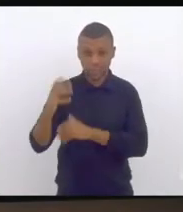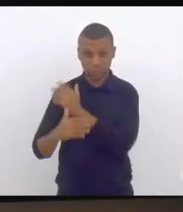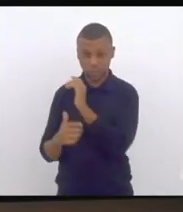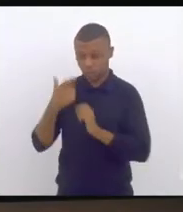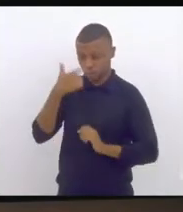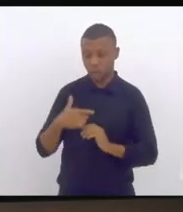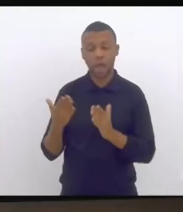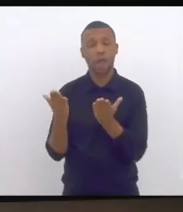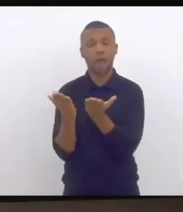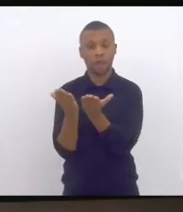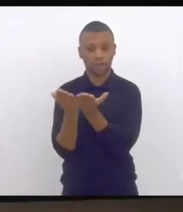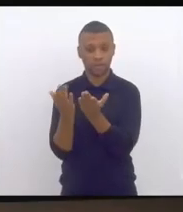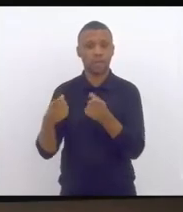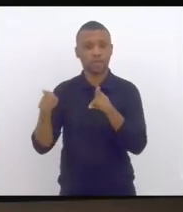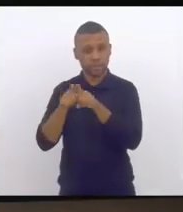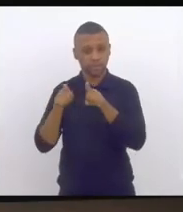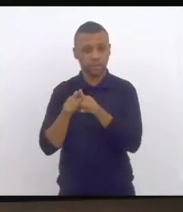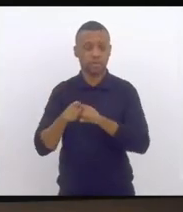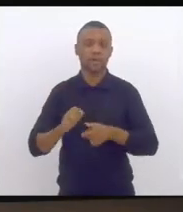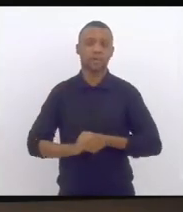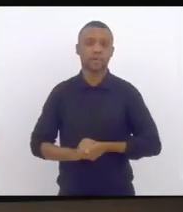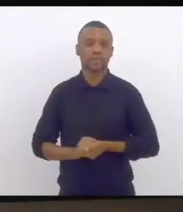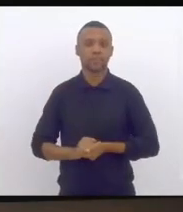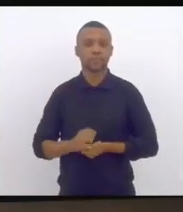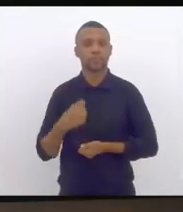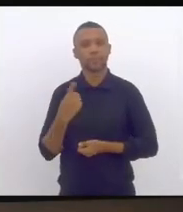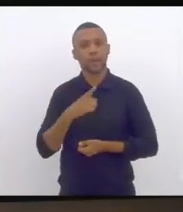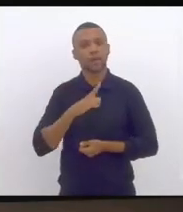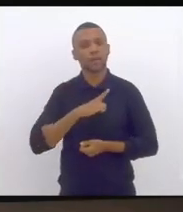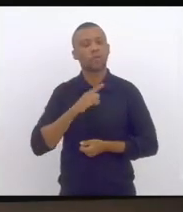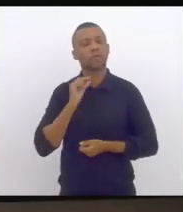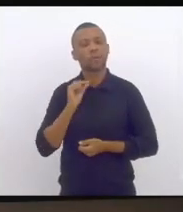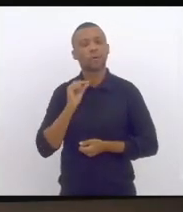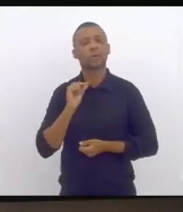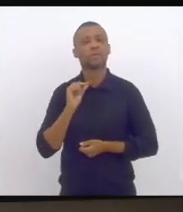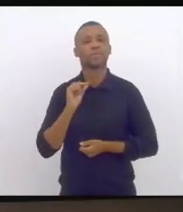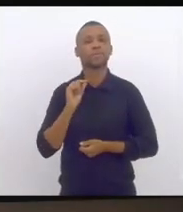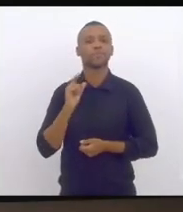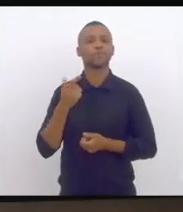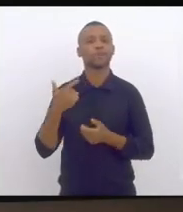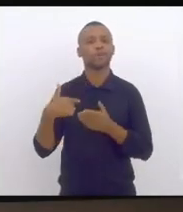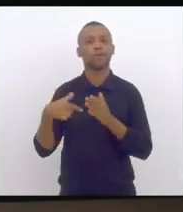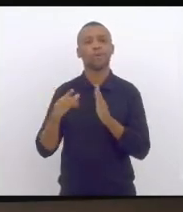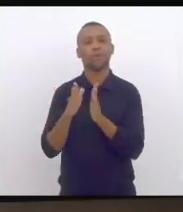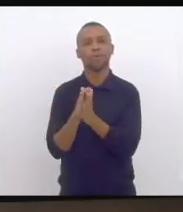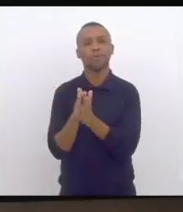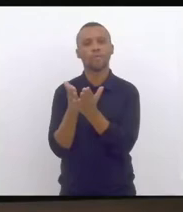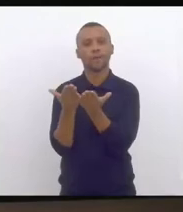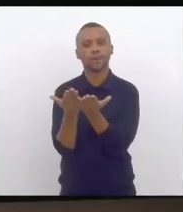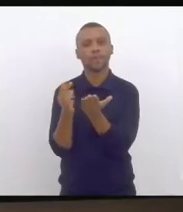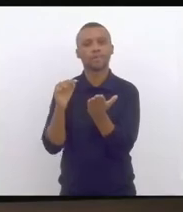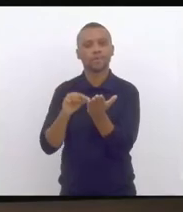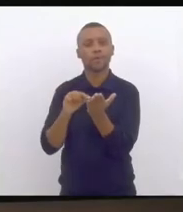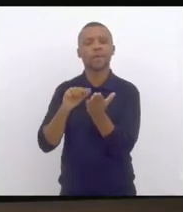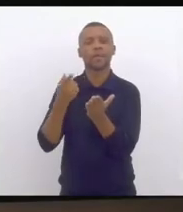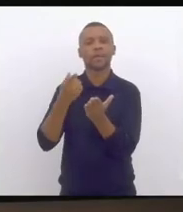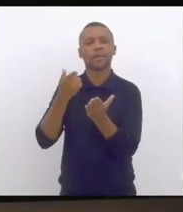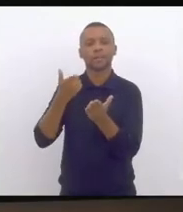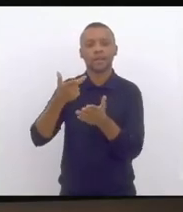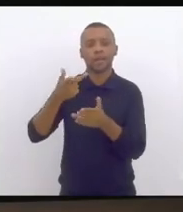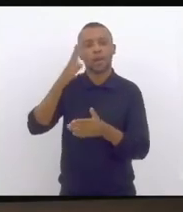evangélica que sou também, nós temos um versículo muito importante em